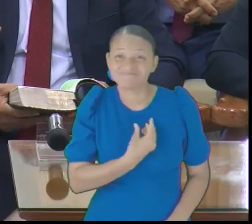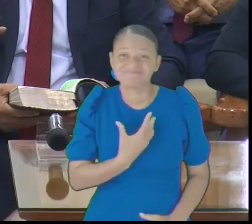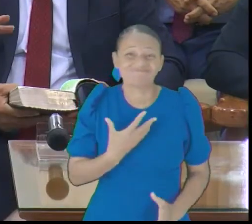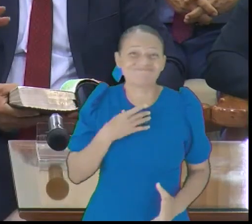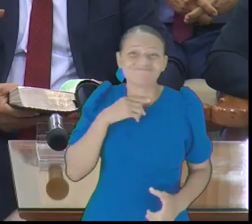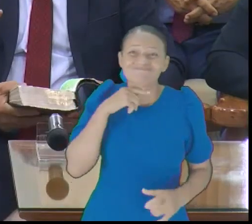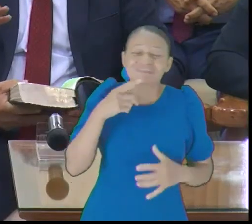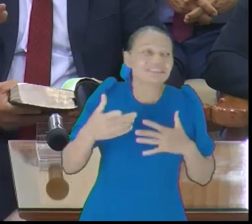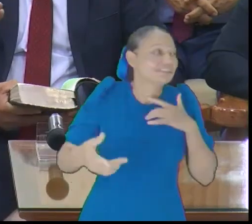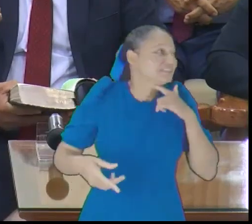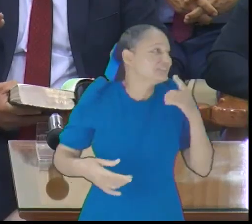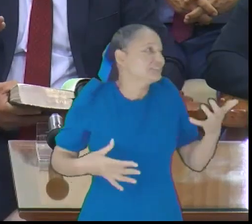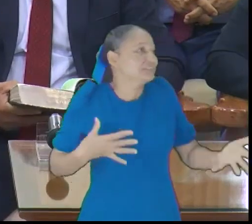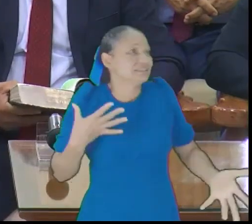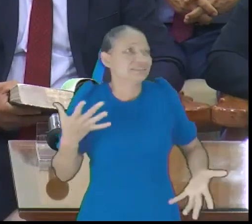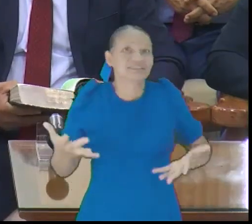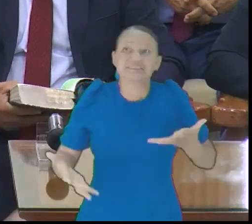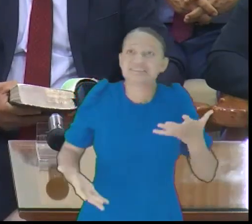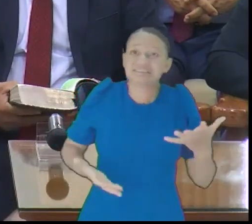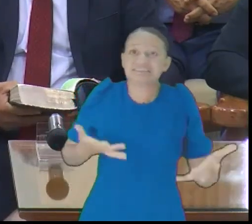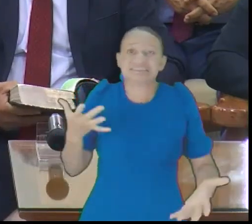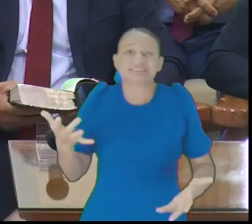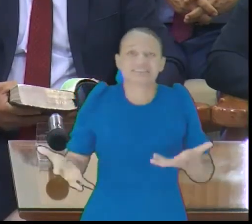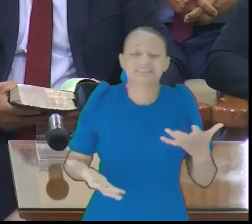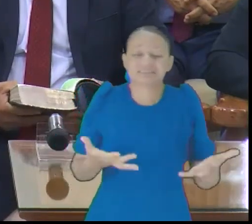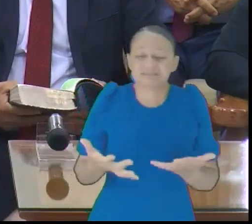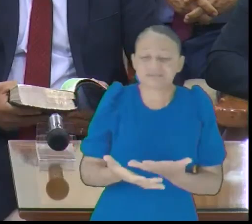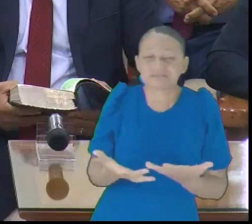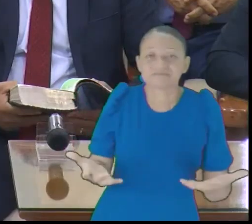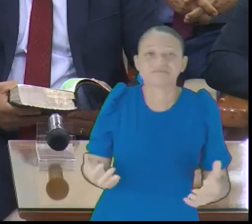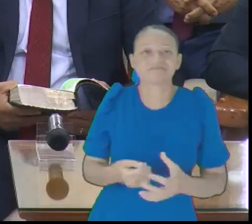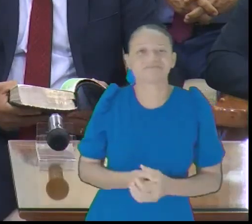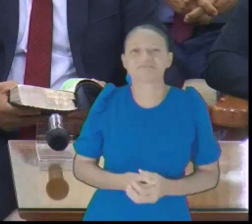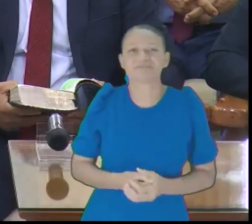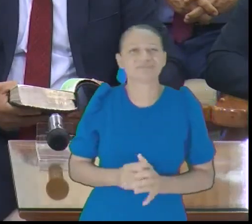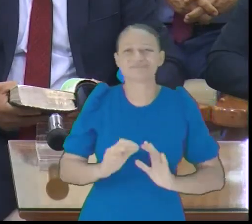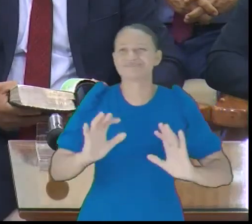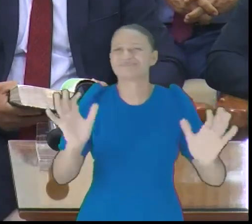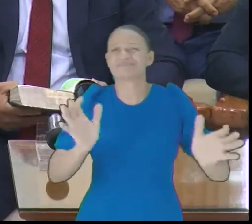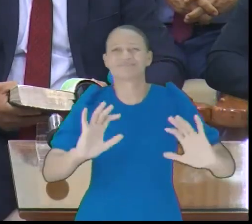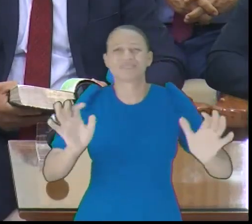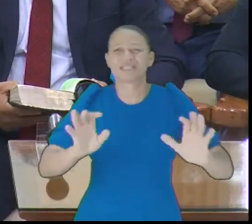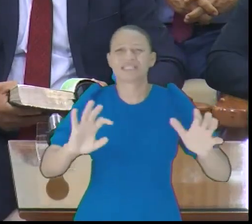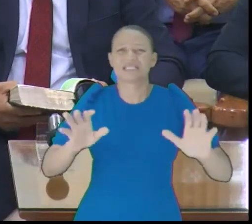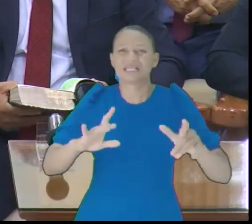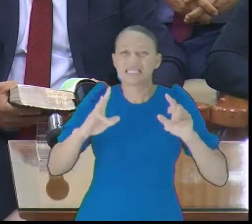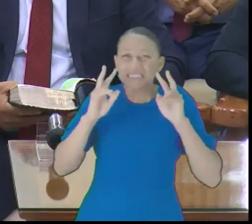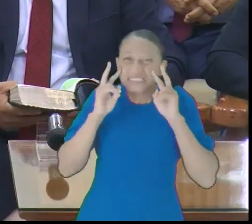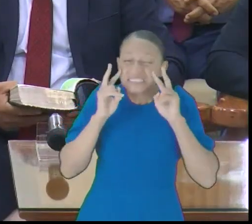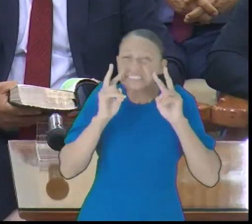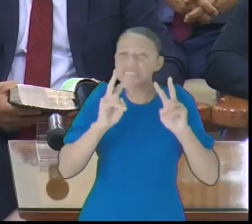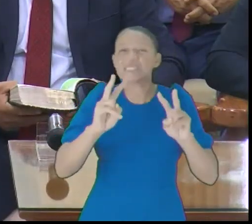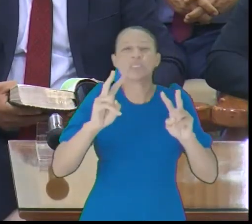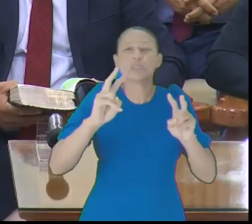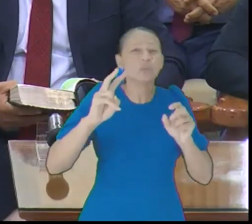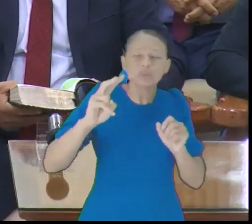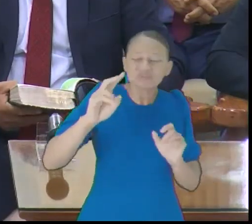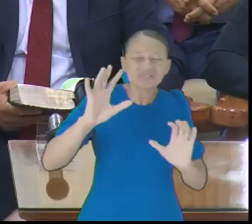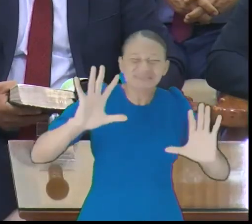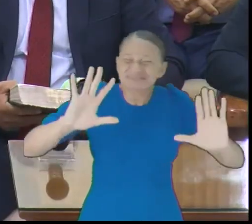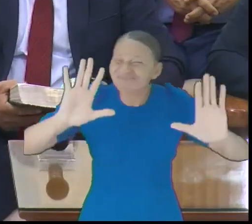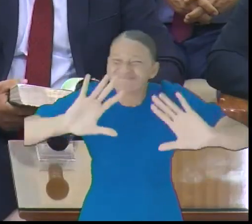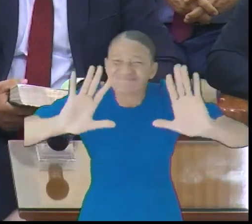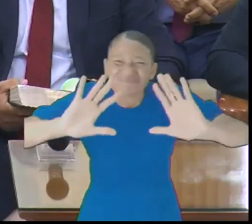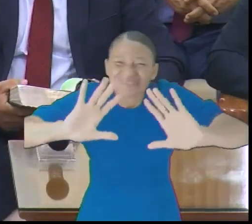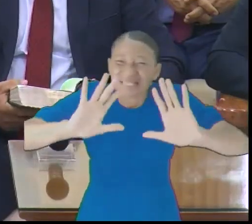Você nem sabe onde está pisando. Você nem vê uma pontinha de luz lá na frente. Está